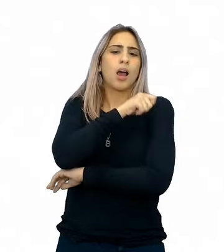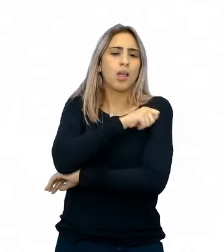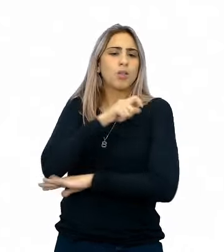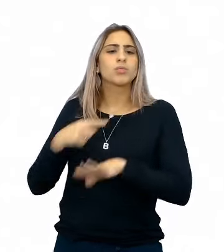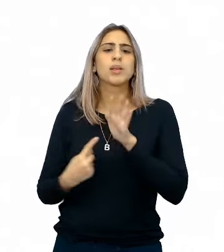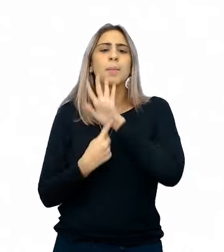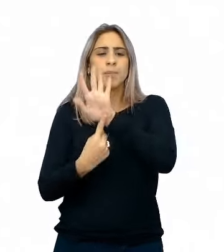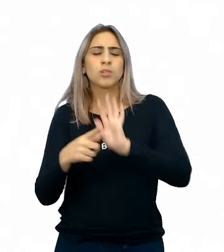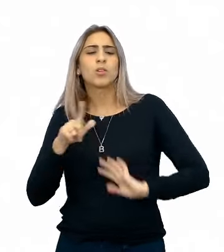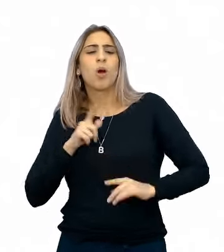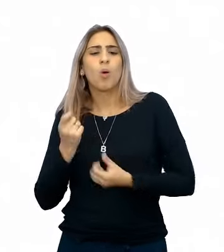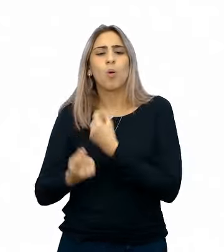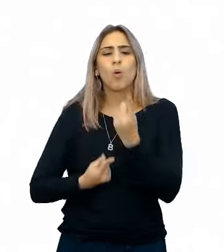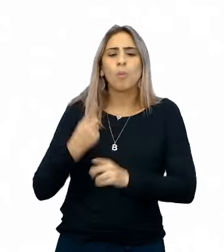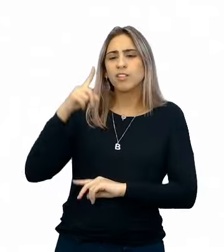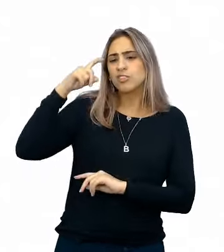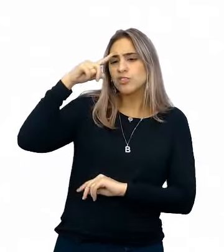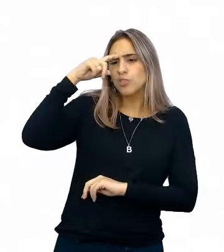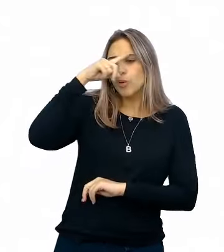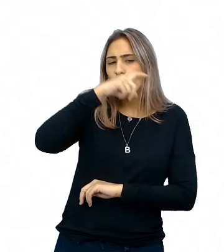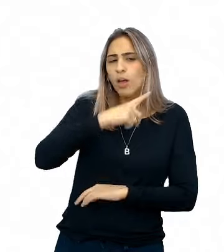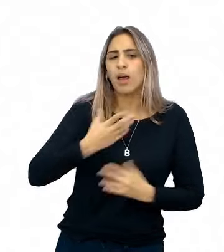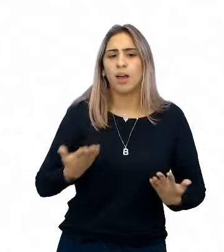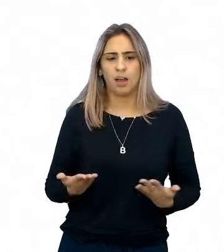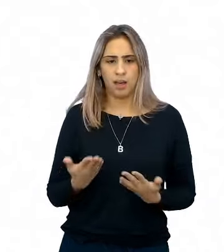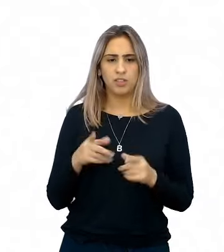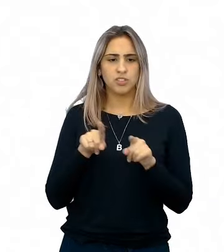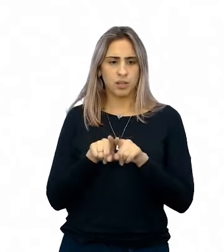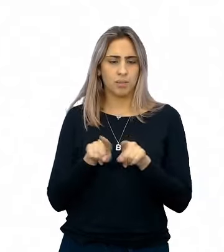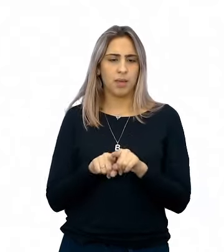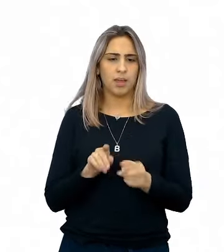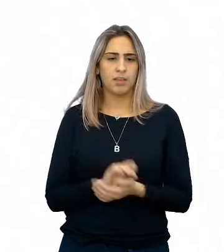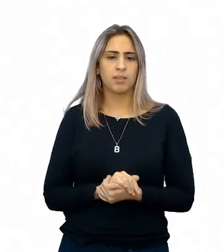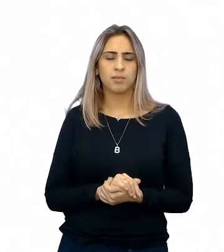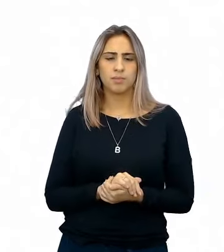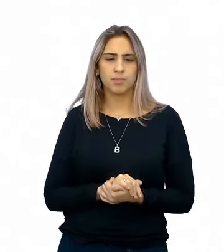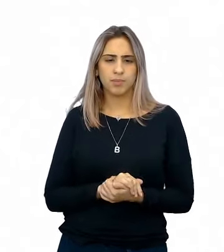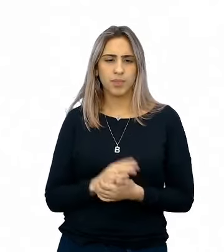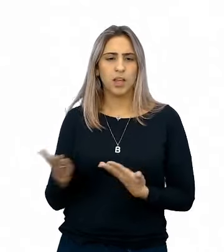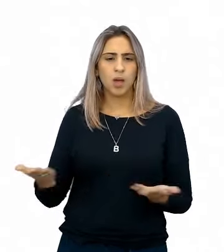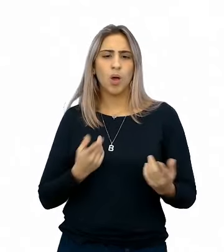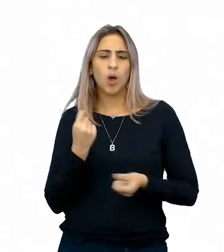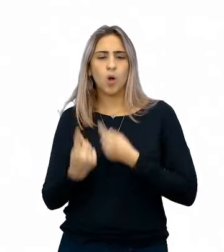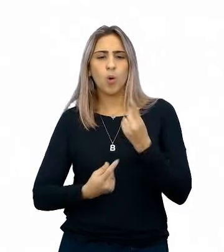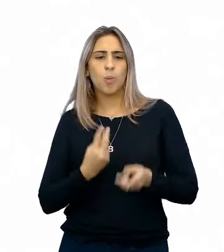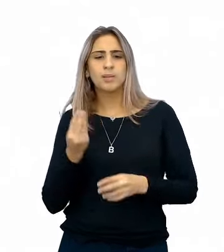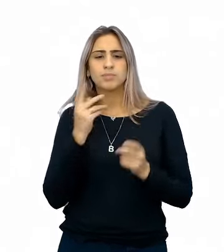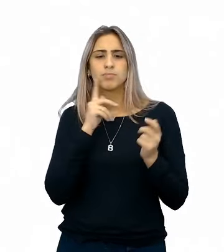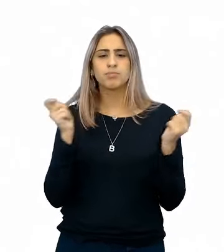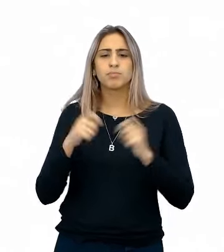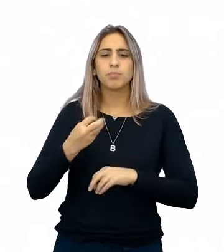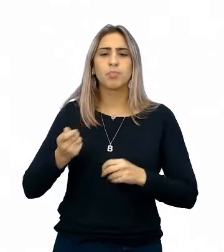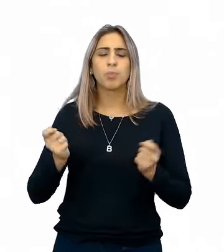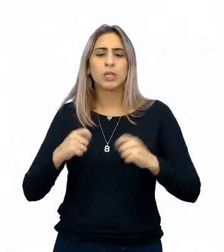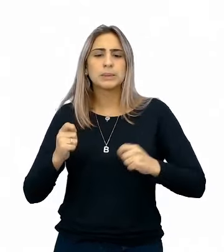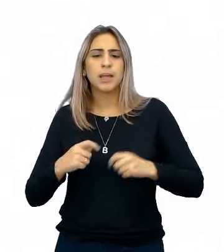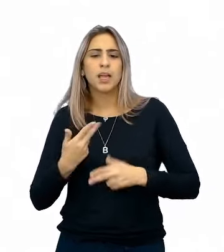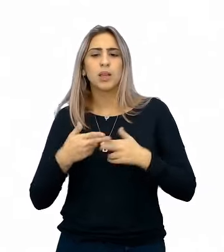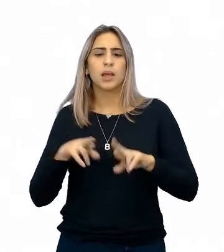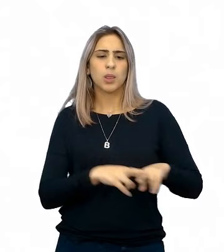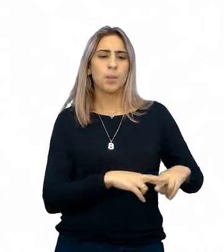itens que os estudantes apresentaram alguma dificuldade, trouxemos algumas